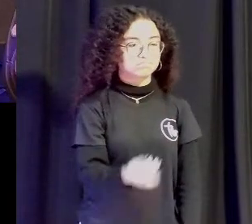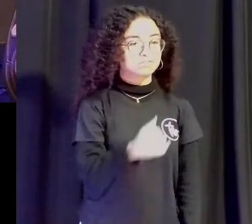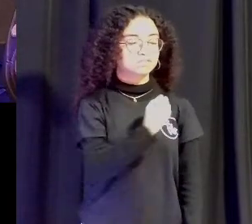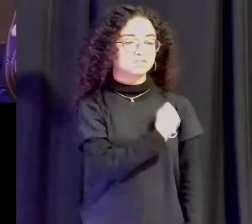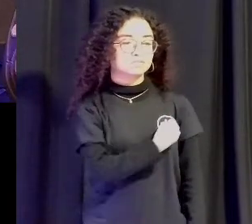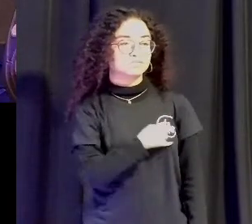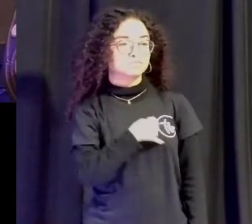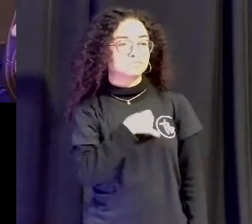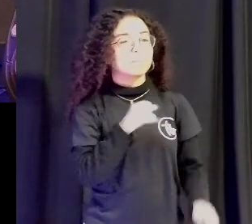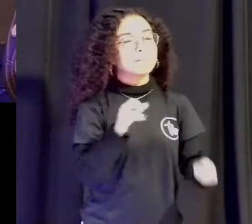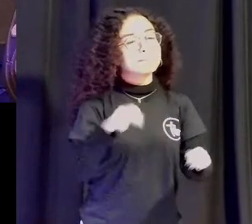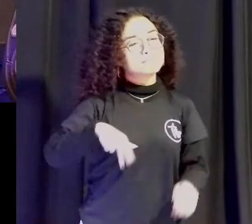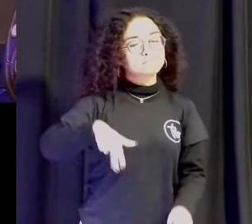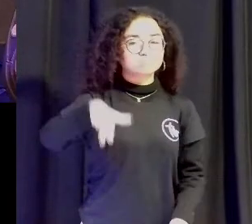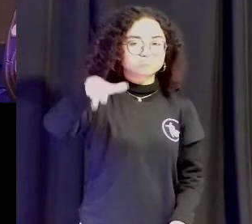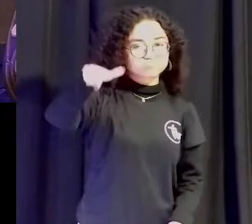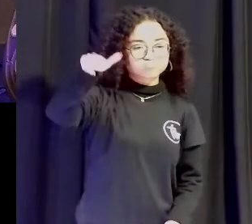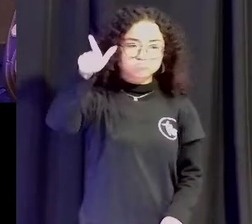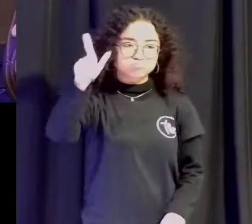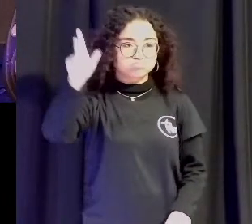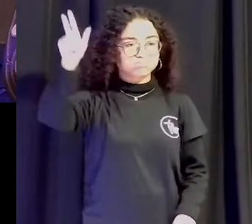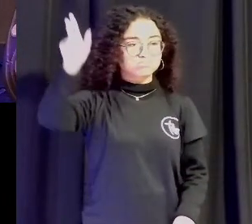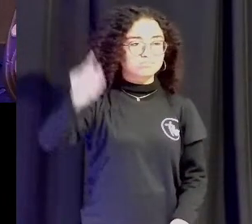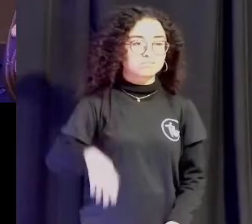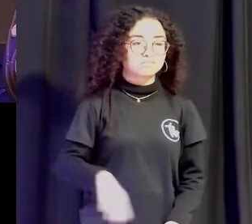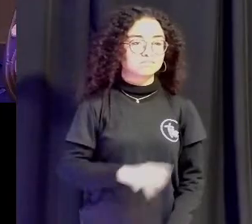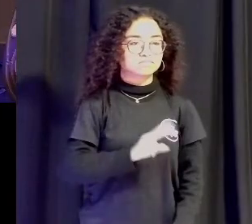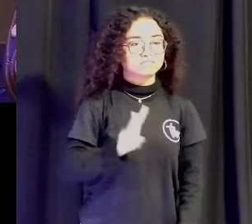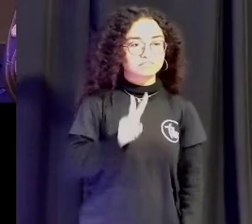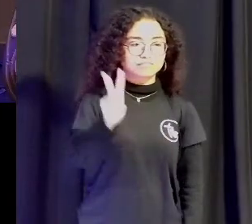para a oração da hora 9.